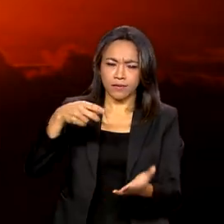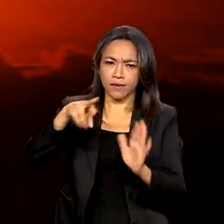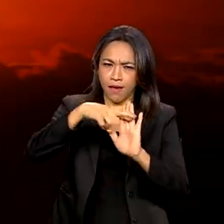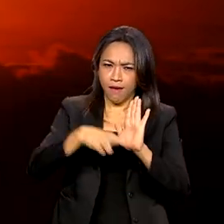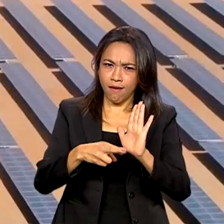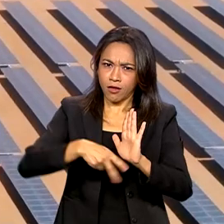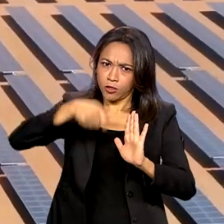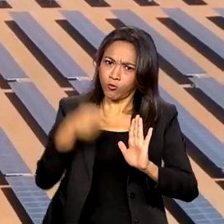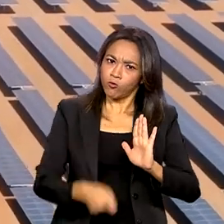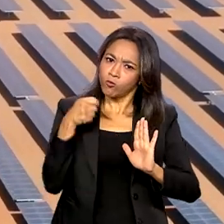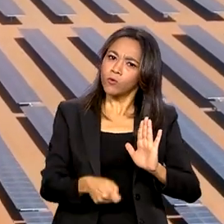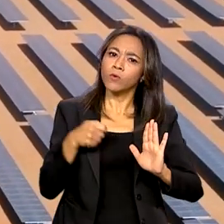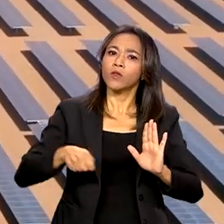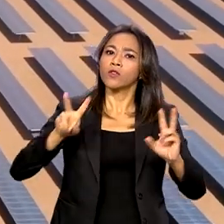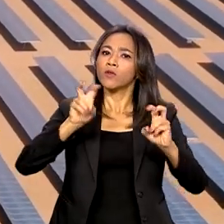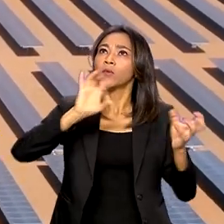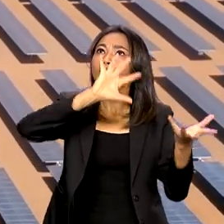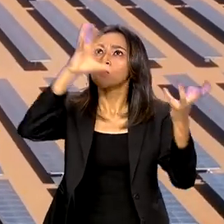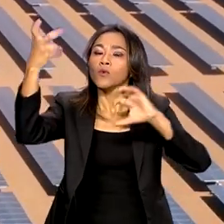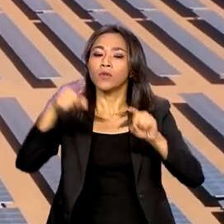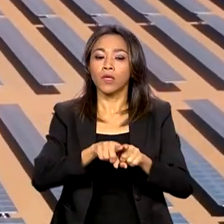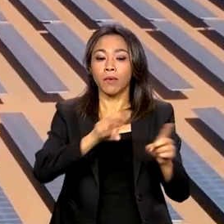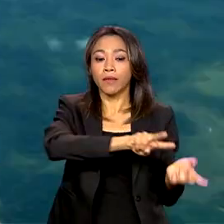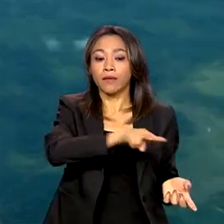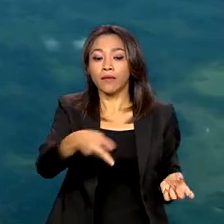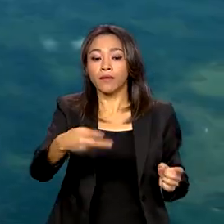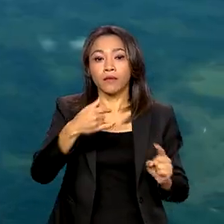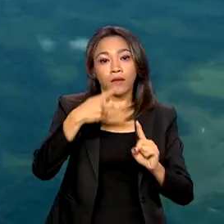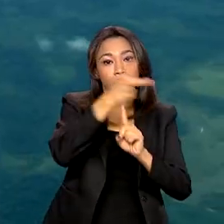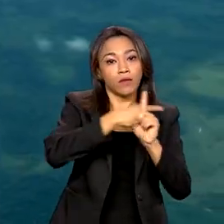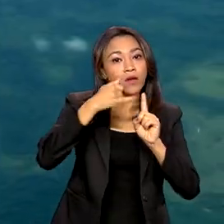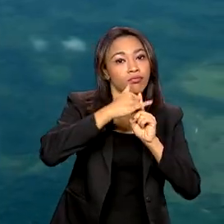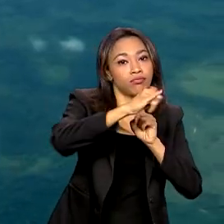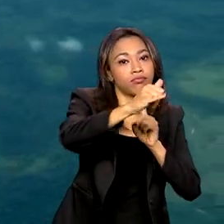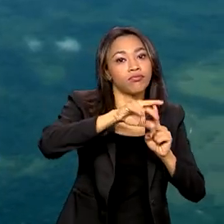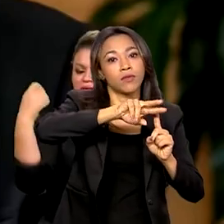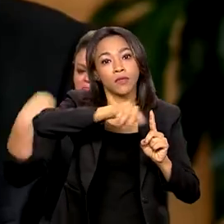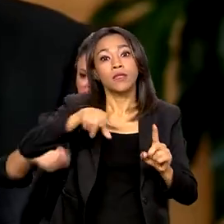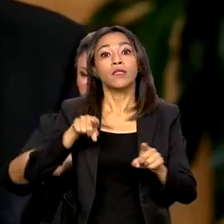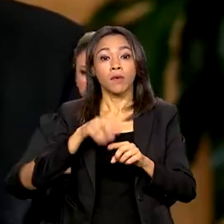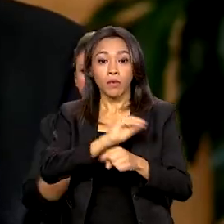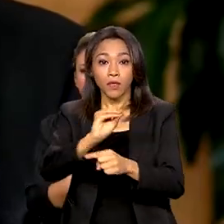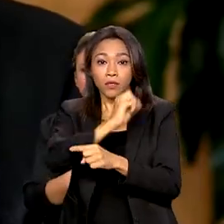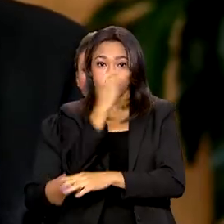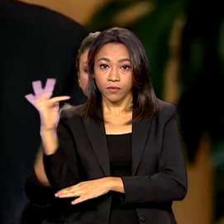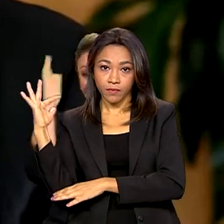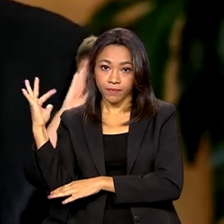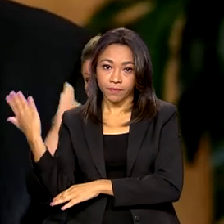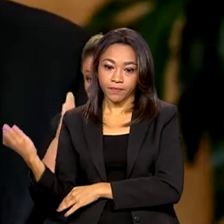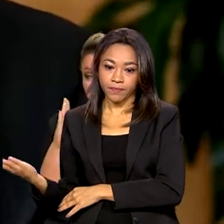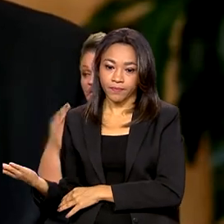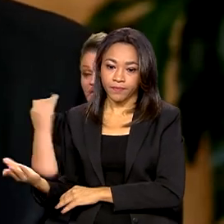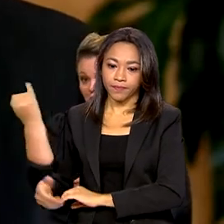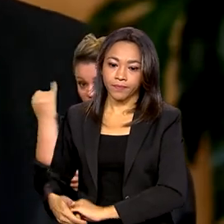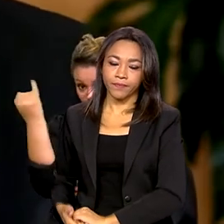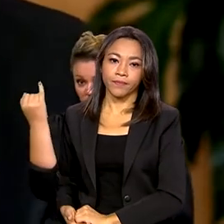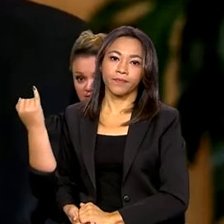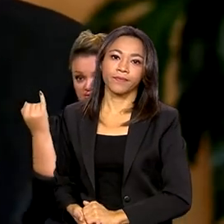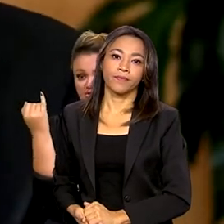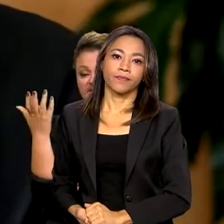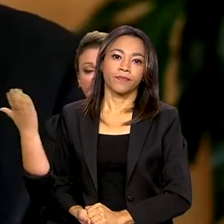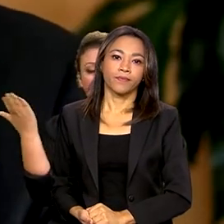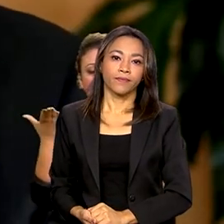mudanças climáticas, de apoio à transição energética e de proteção à Amazônia. Com a questão, sabe, da